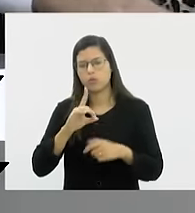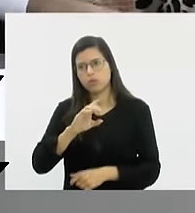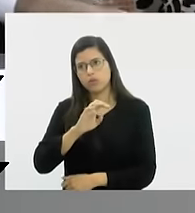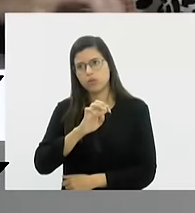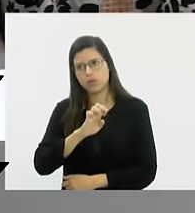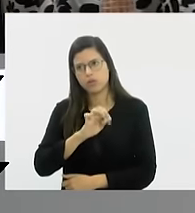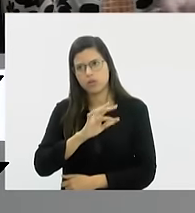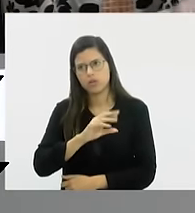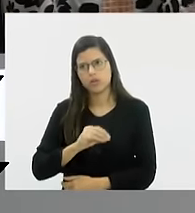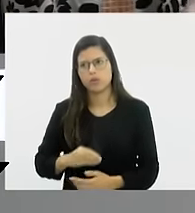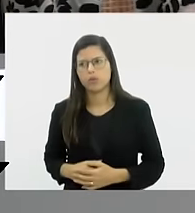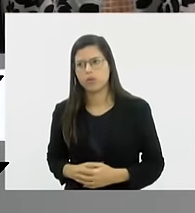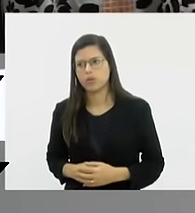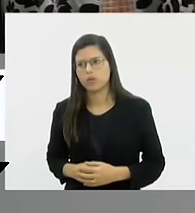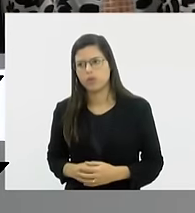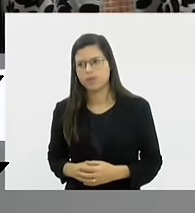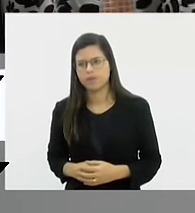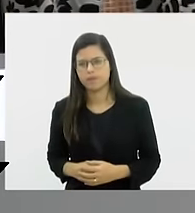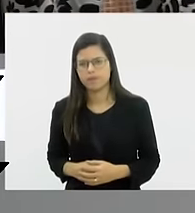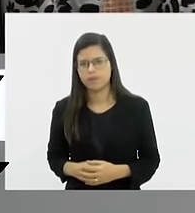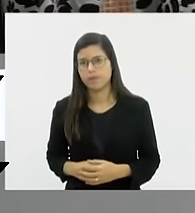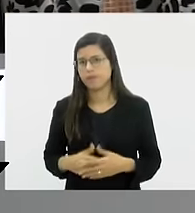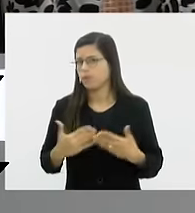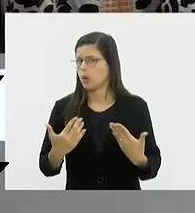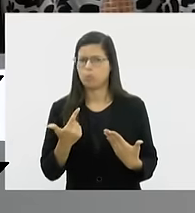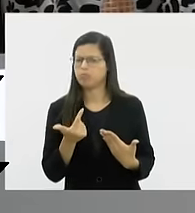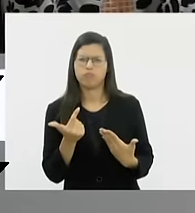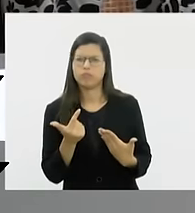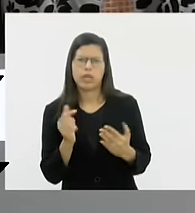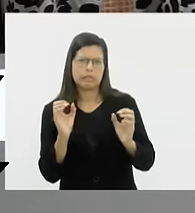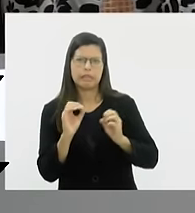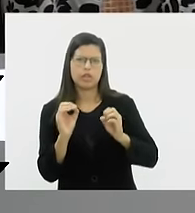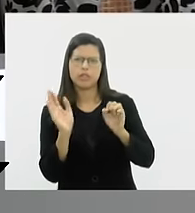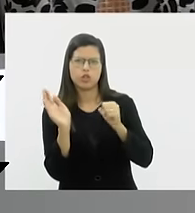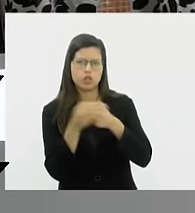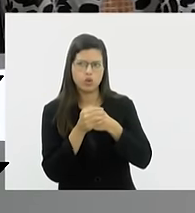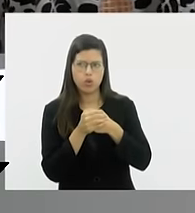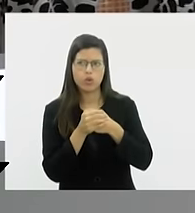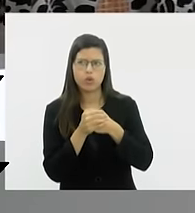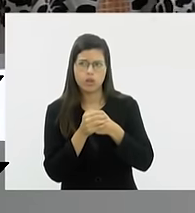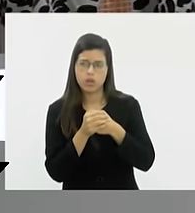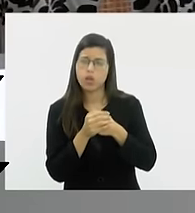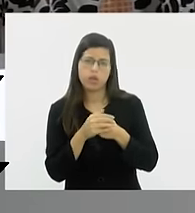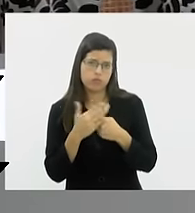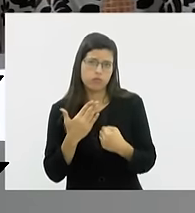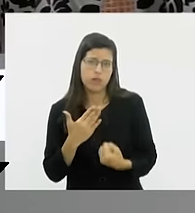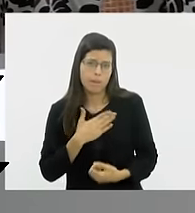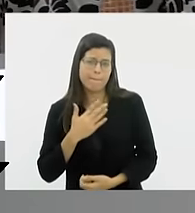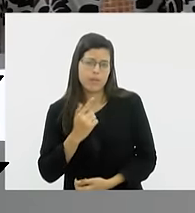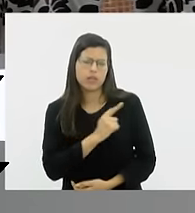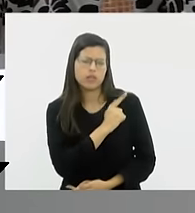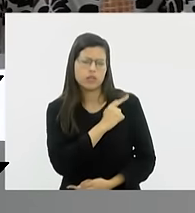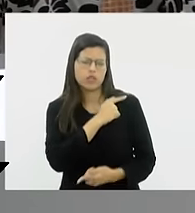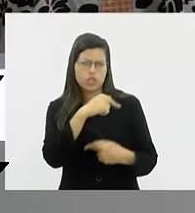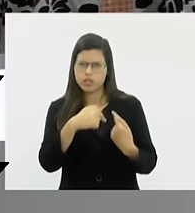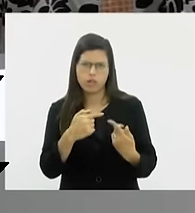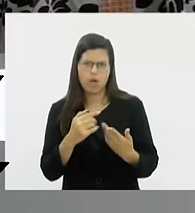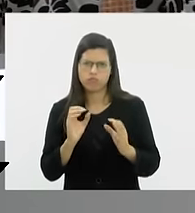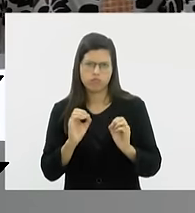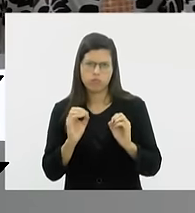Tá. Então, nós não temos nada a esconder no Deto, pelo menos sobre a nossa gestão, não tem nada o que